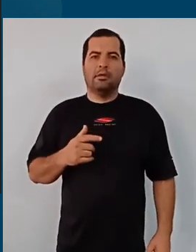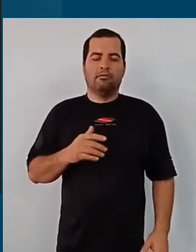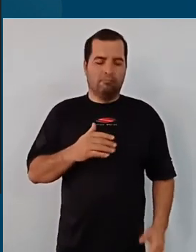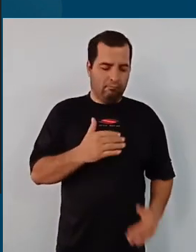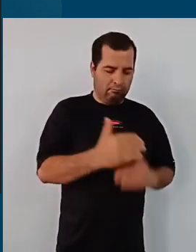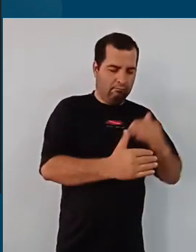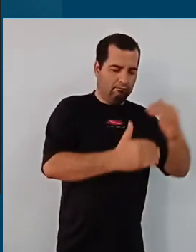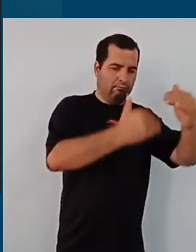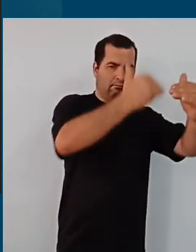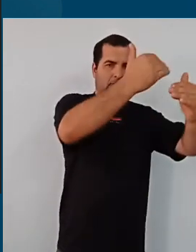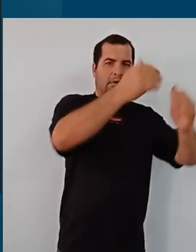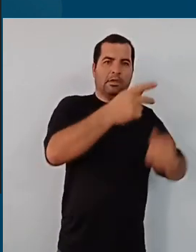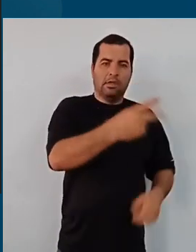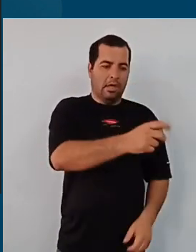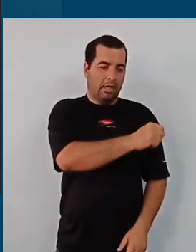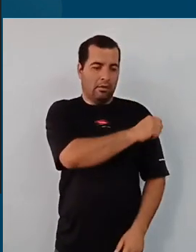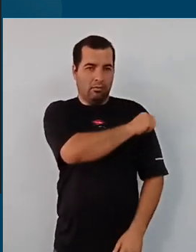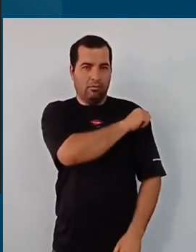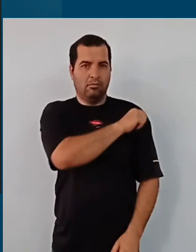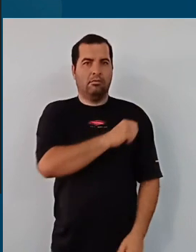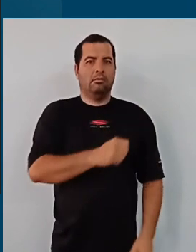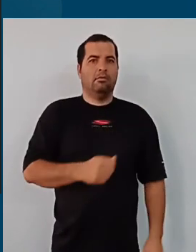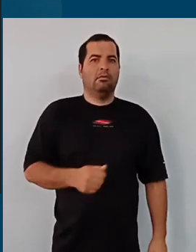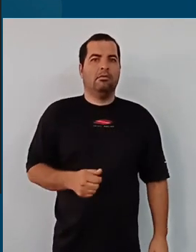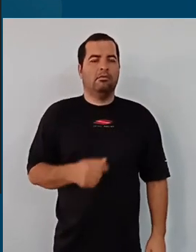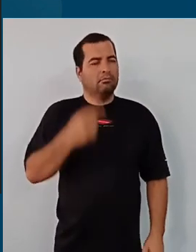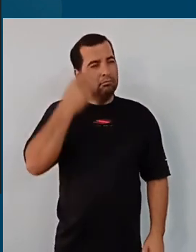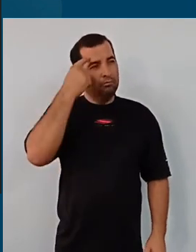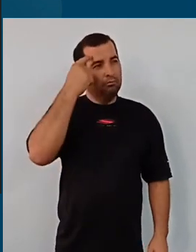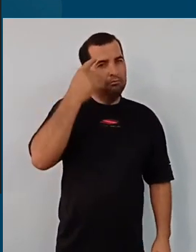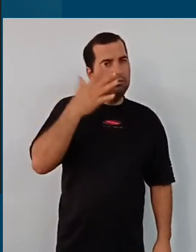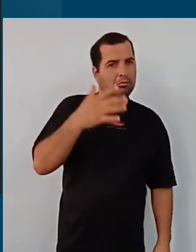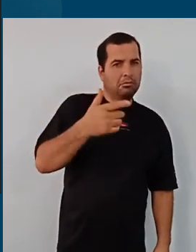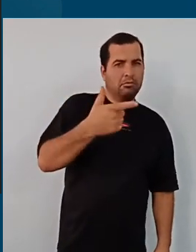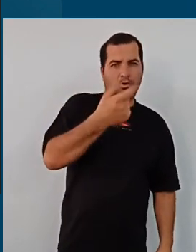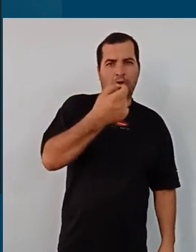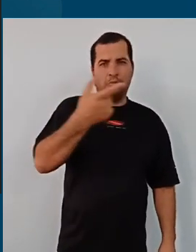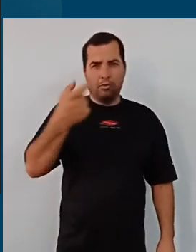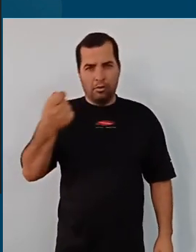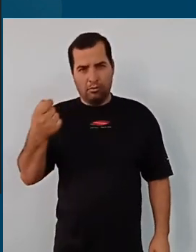do estudante no contexto dos parâmetros, por volta do ano 2000,